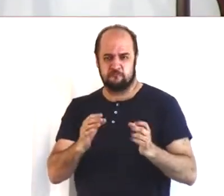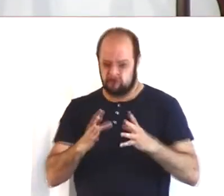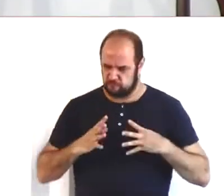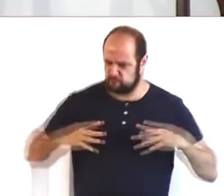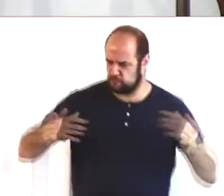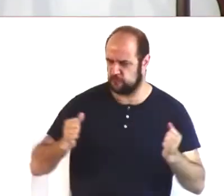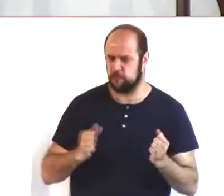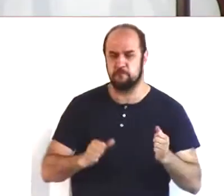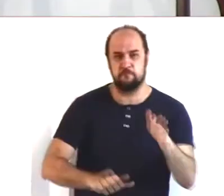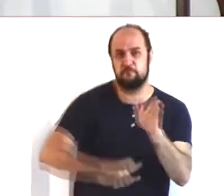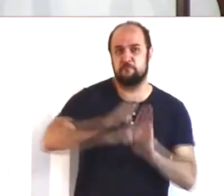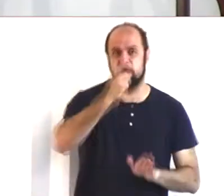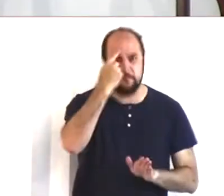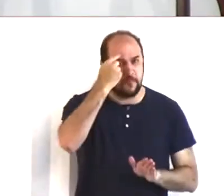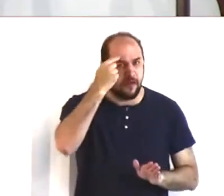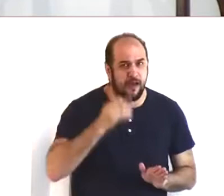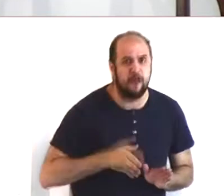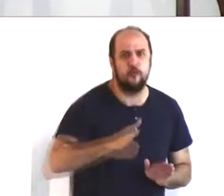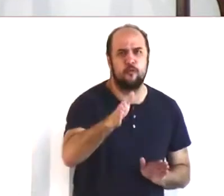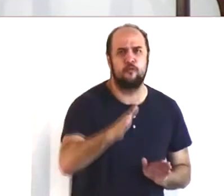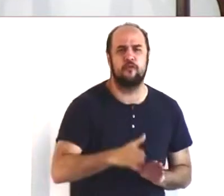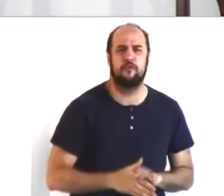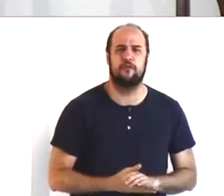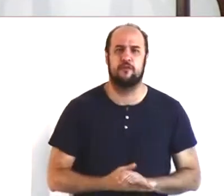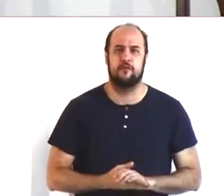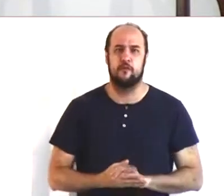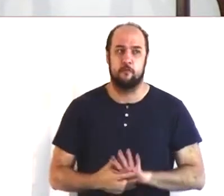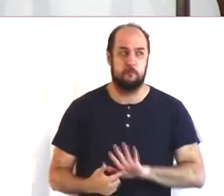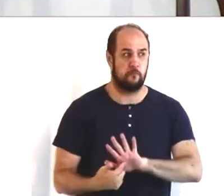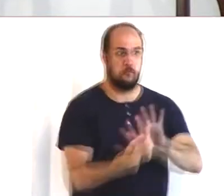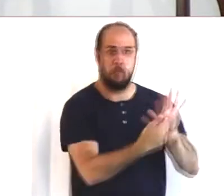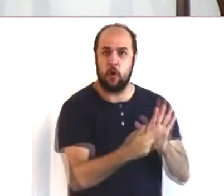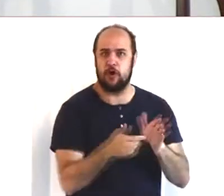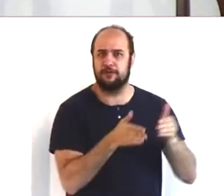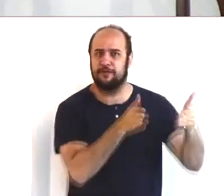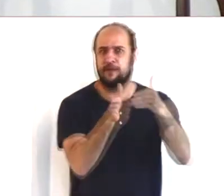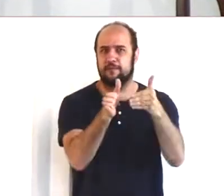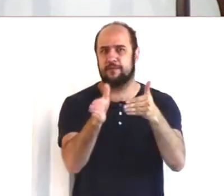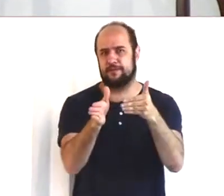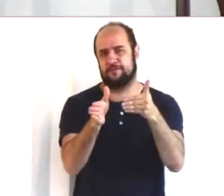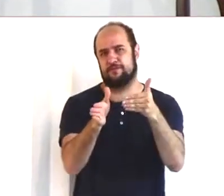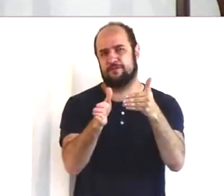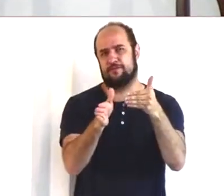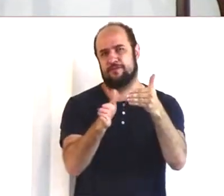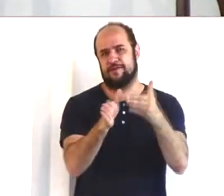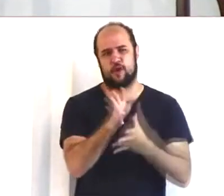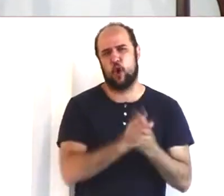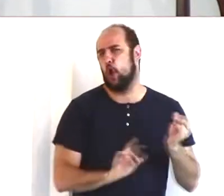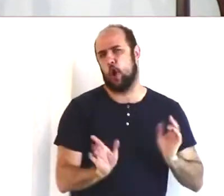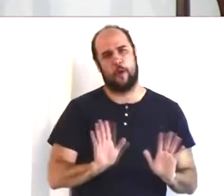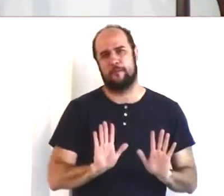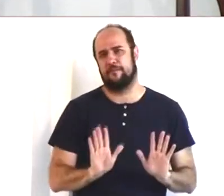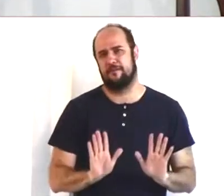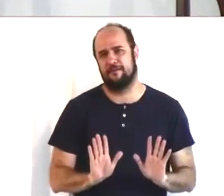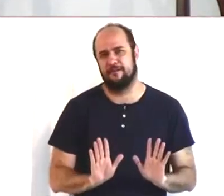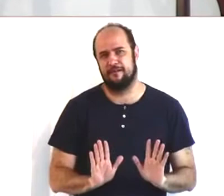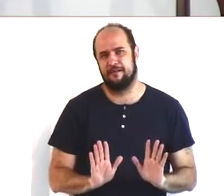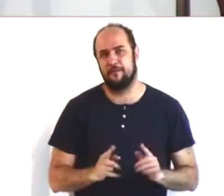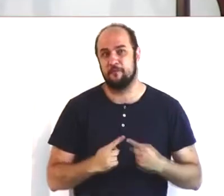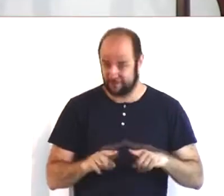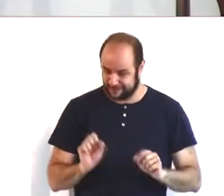pensamento, para que eles consigam apontar tendências a partir do que a palavra de Deus lhes fala, ou